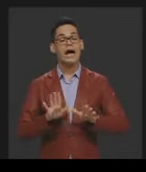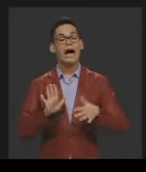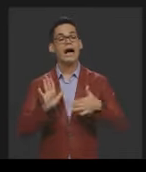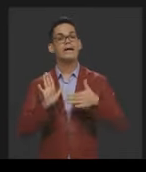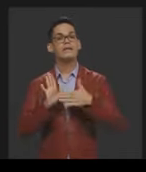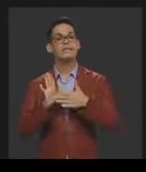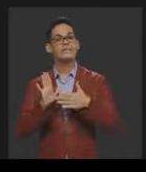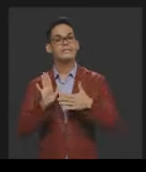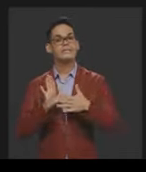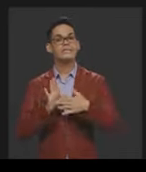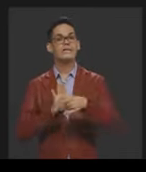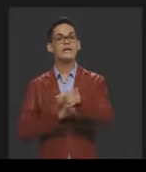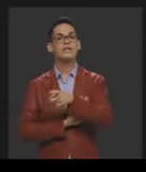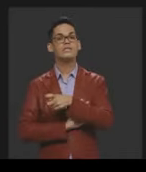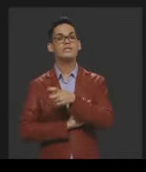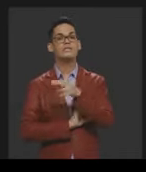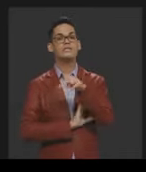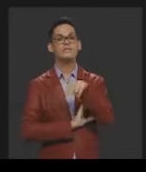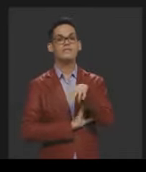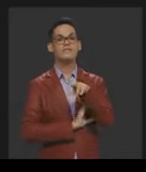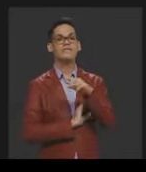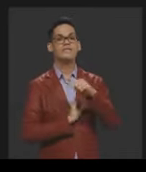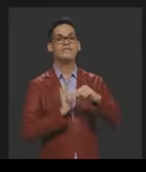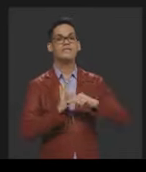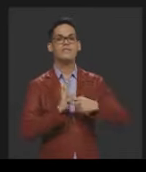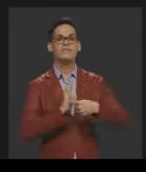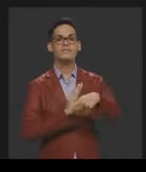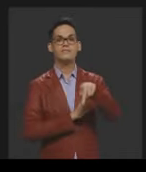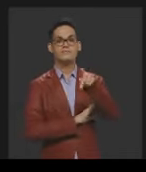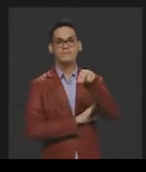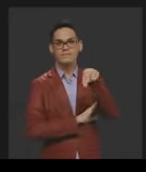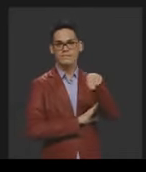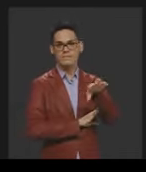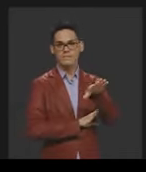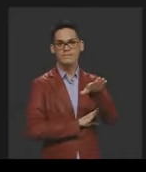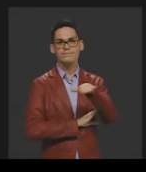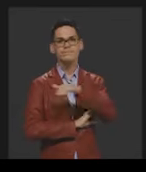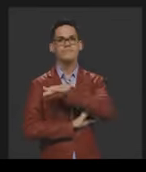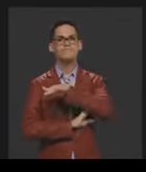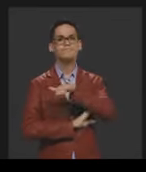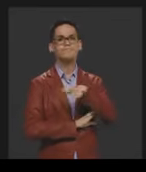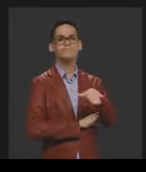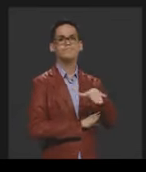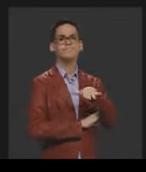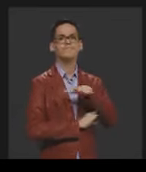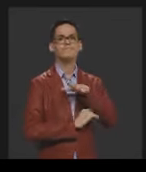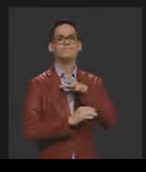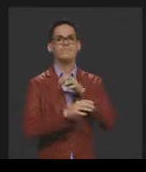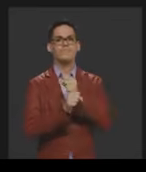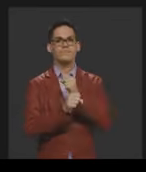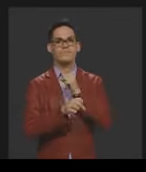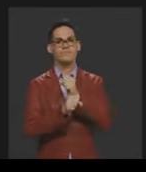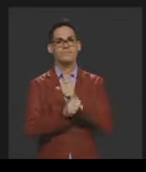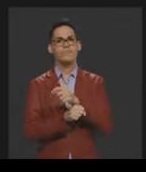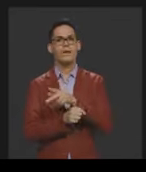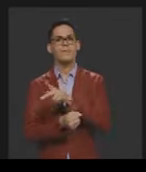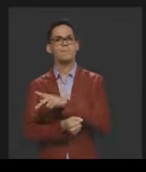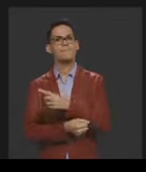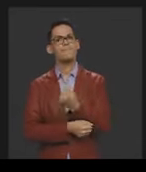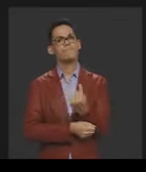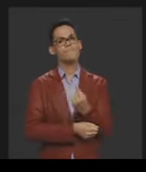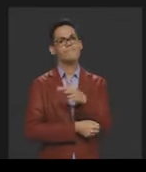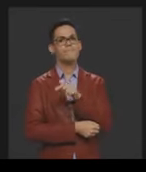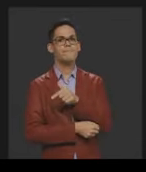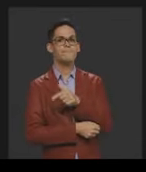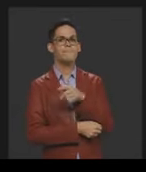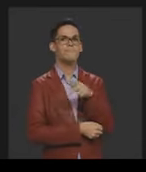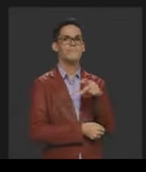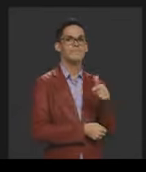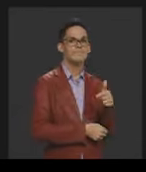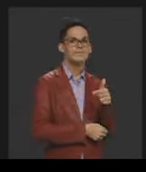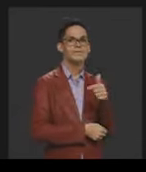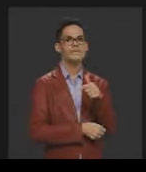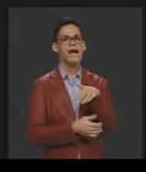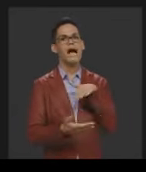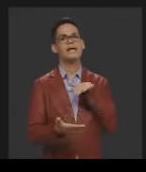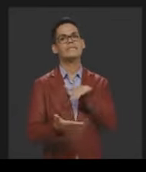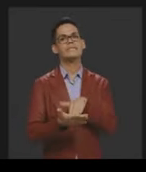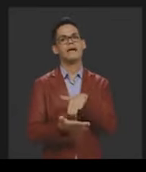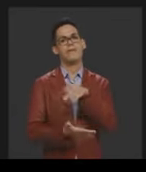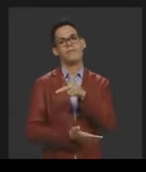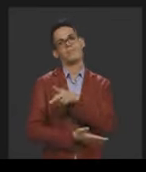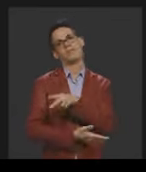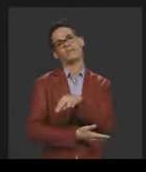no xn vezes pn. Embaixo vai somar os pesos do P1, P2 até chegar no Pn.